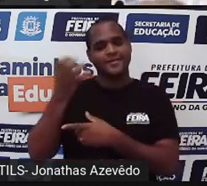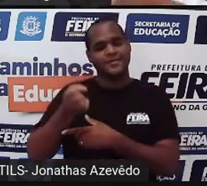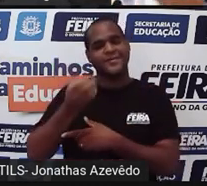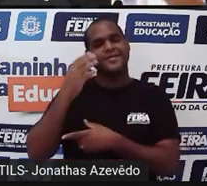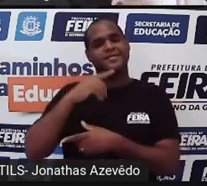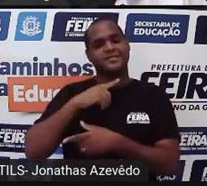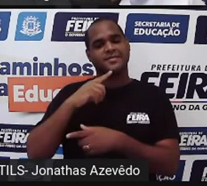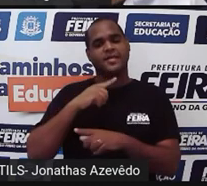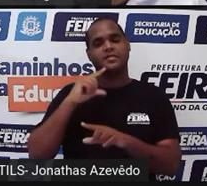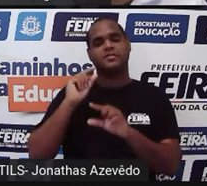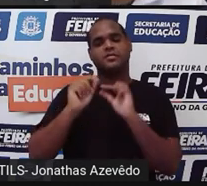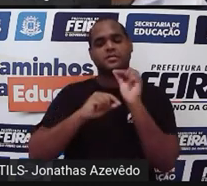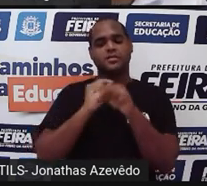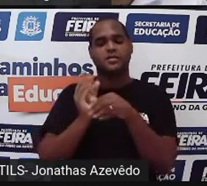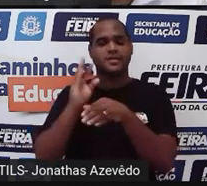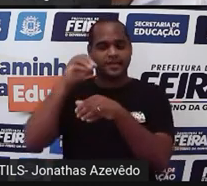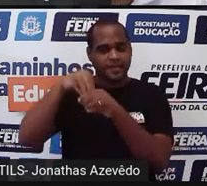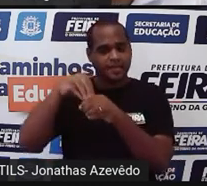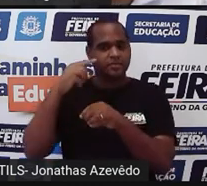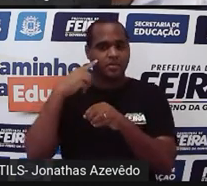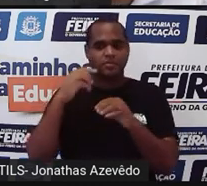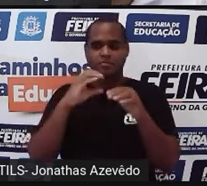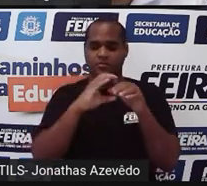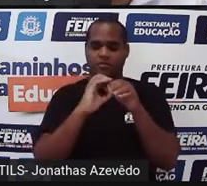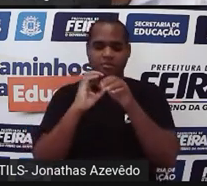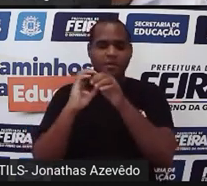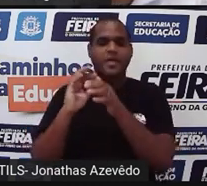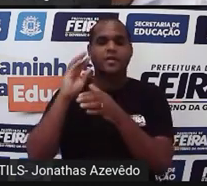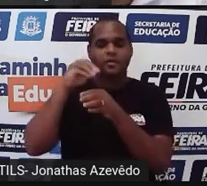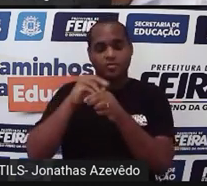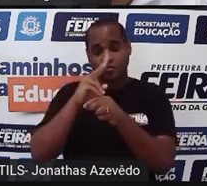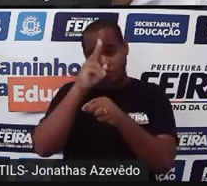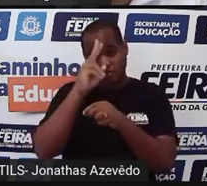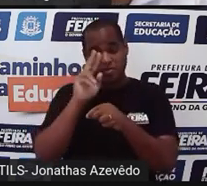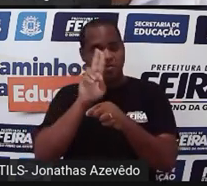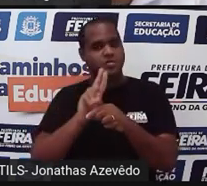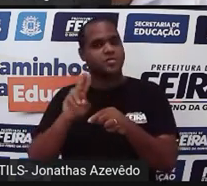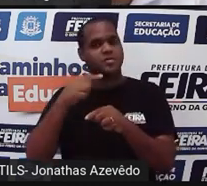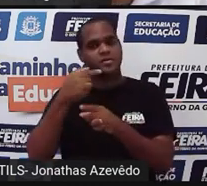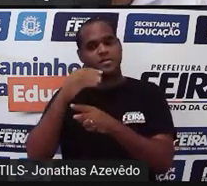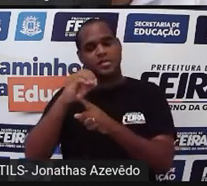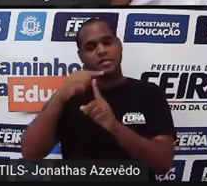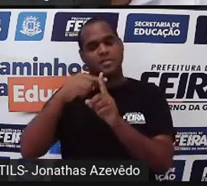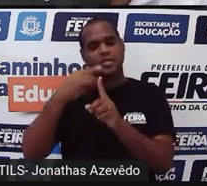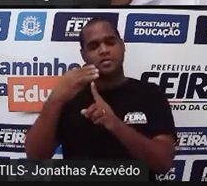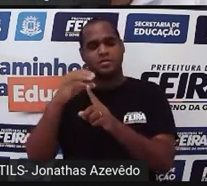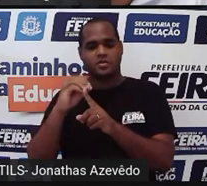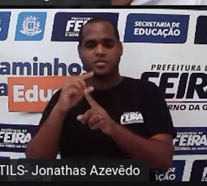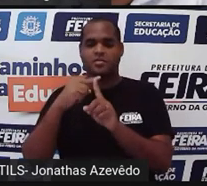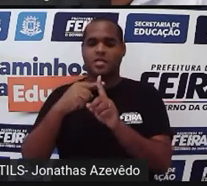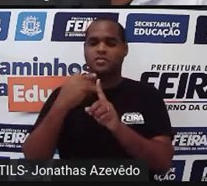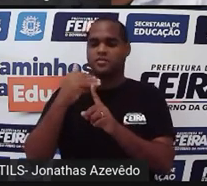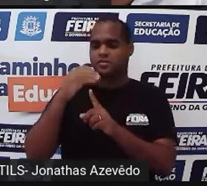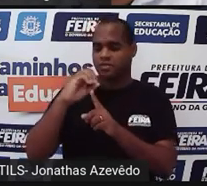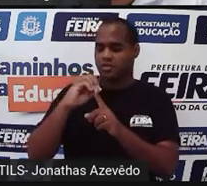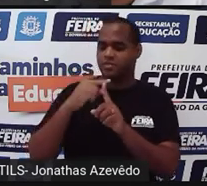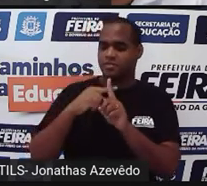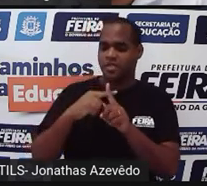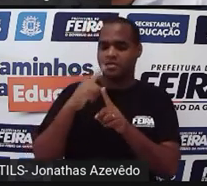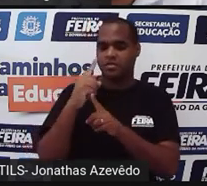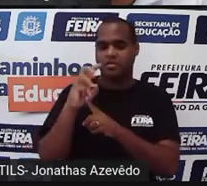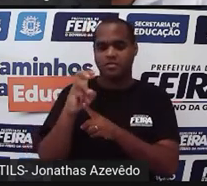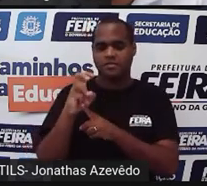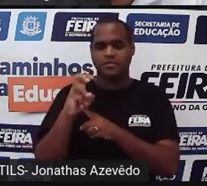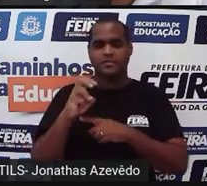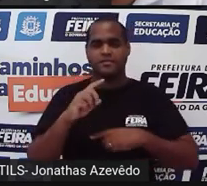da circunferência que eu usei para história, eu vou juntar tudo. 70 mais 30 mais 10 mais